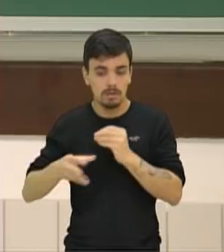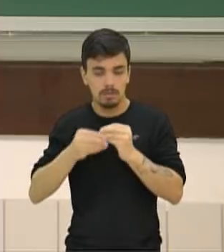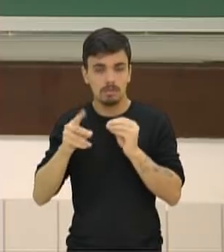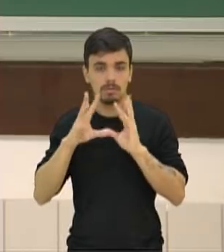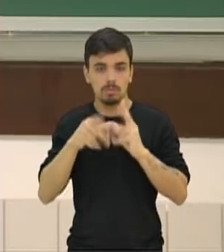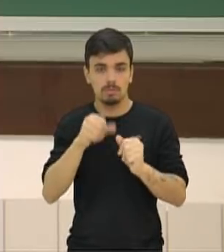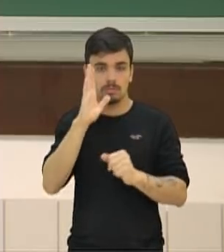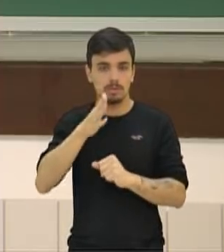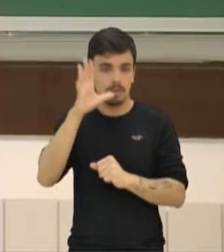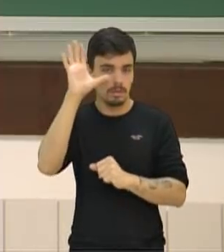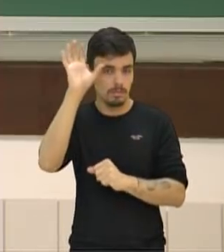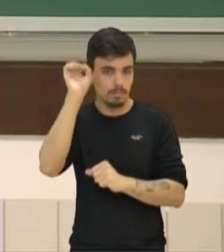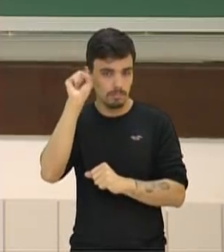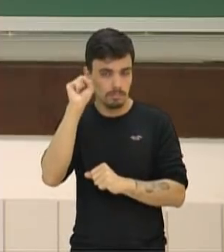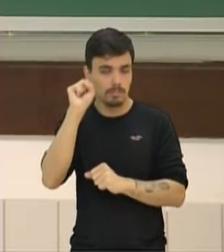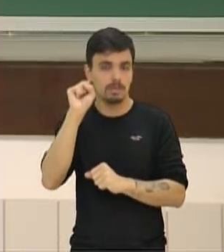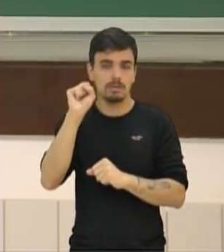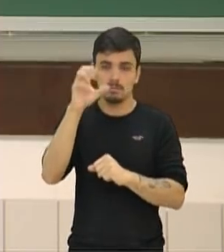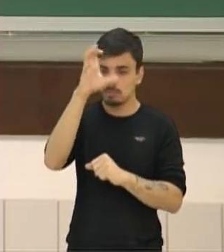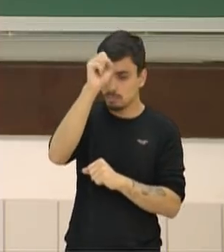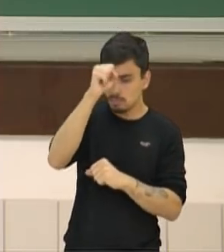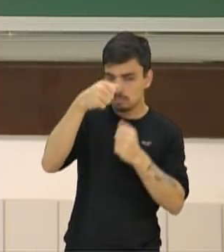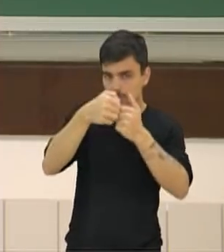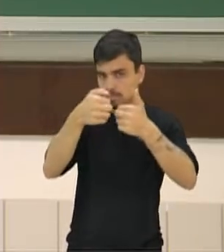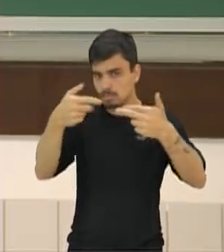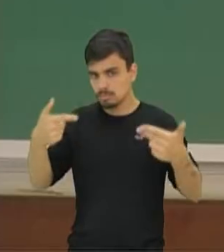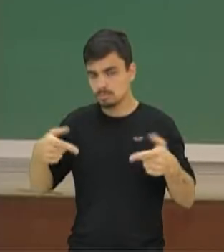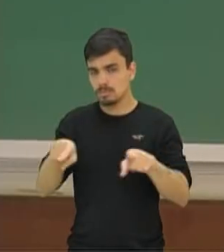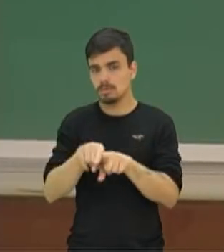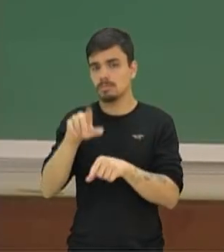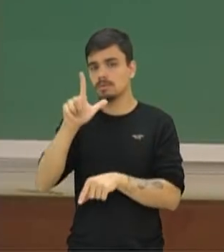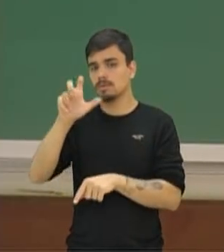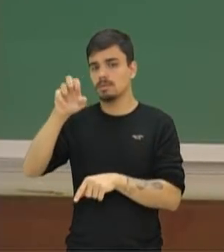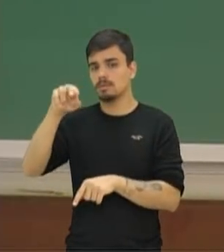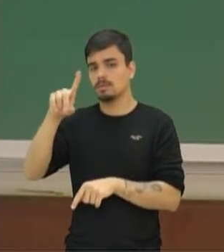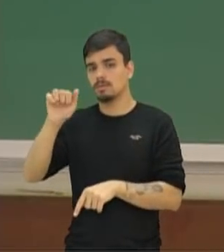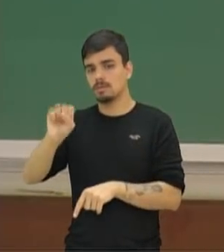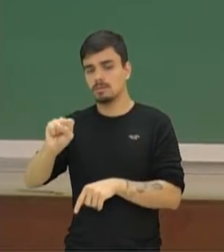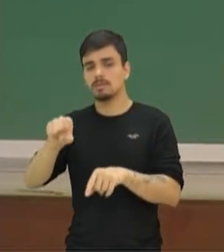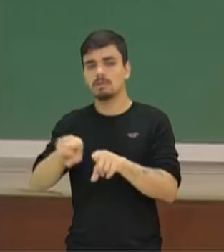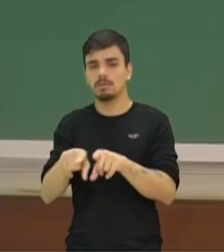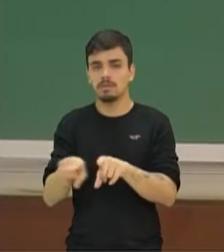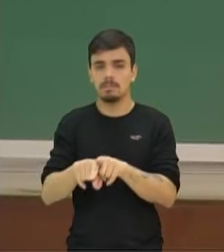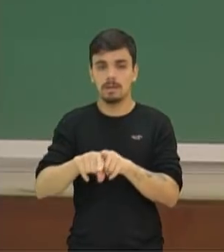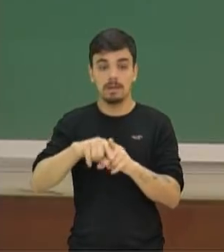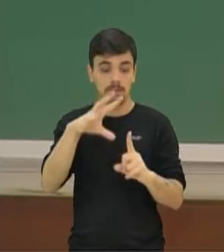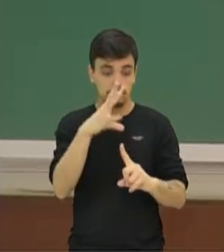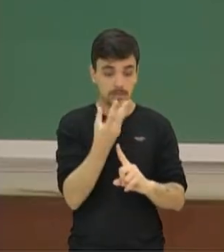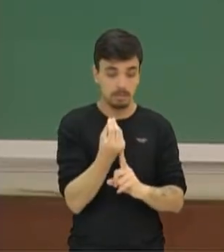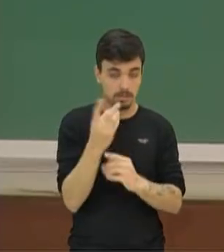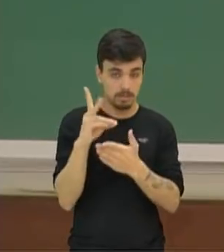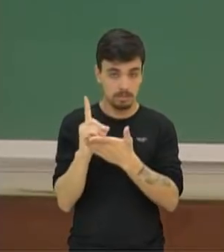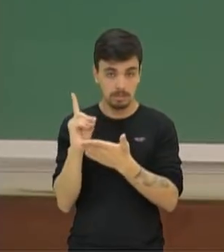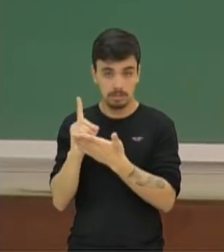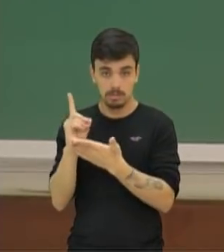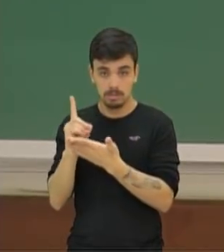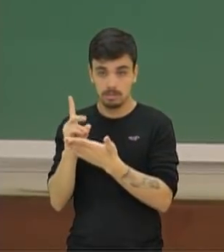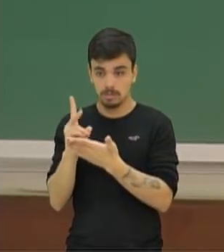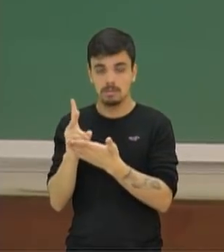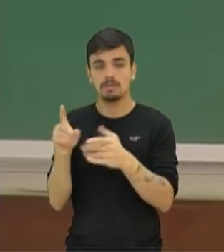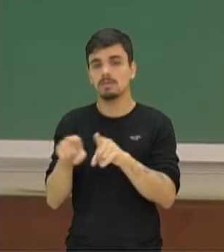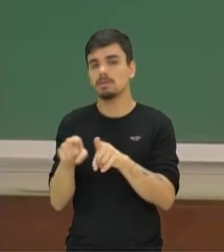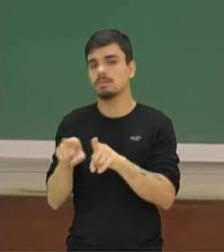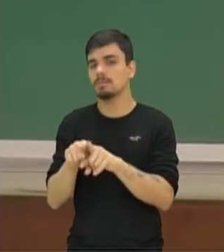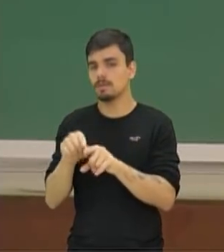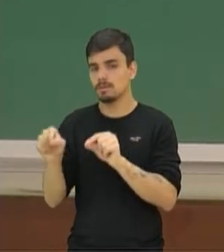né? O que nós ouvimos, né? As lendas que a gente falou quando a gente falou sobre arte indígena, né? As lendas que são contadas de geração